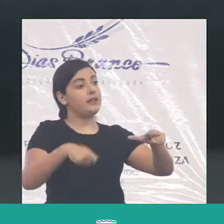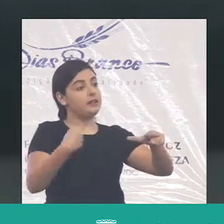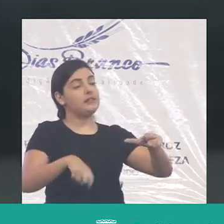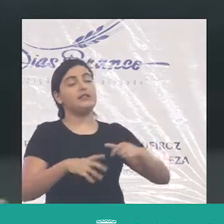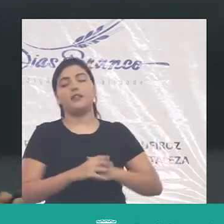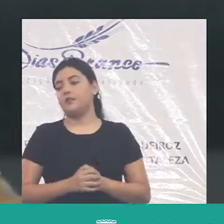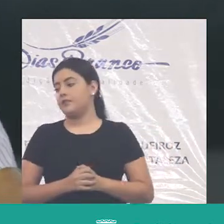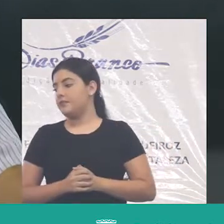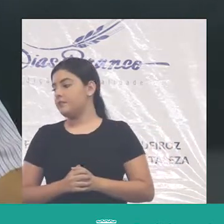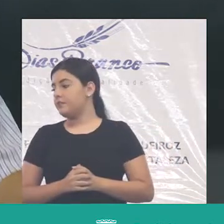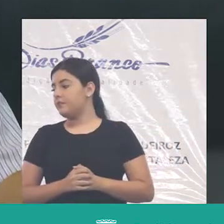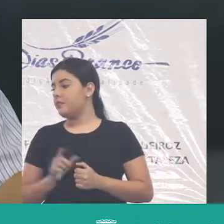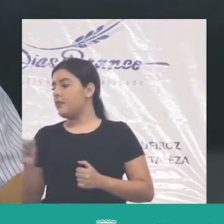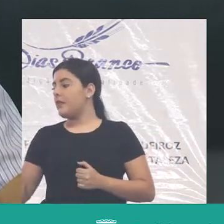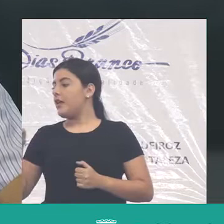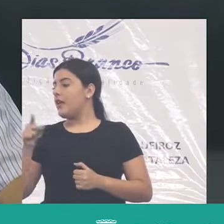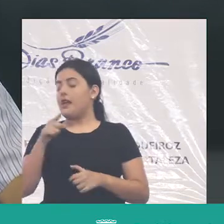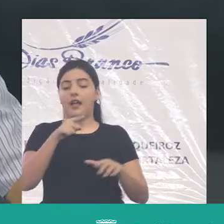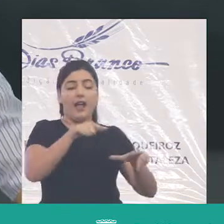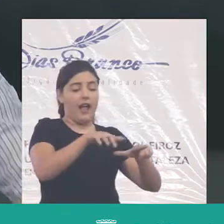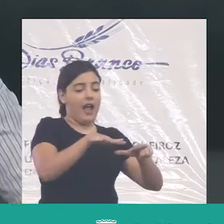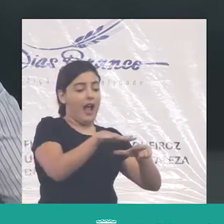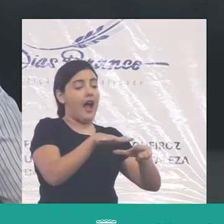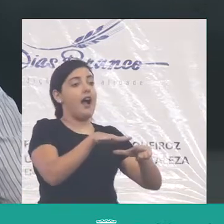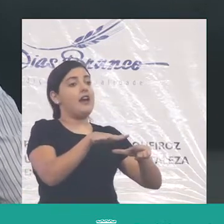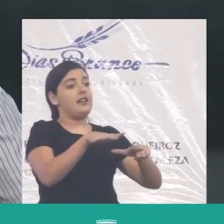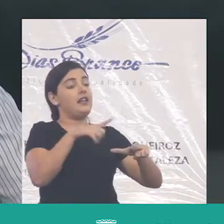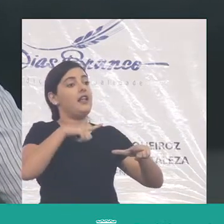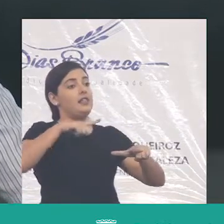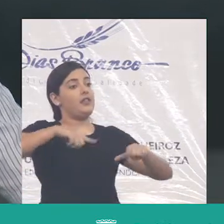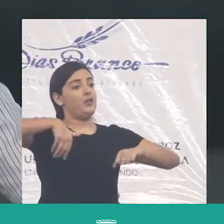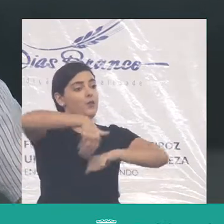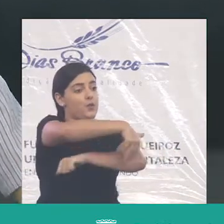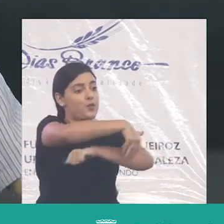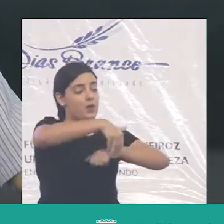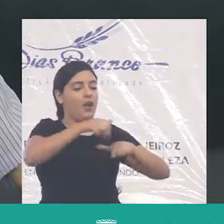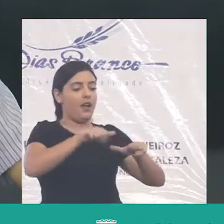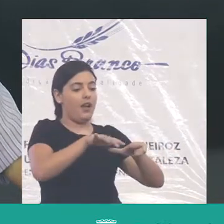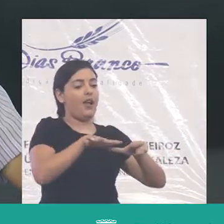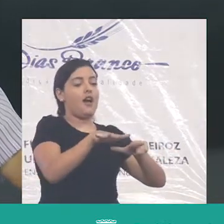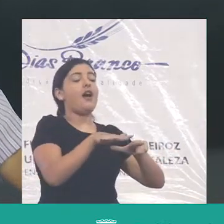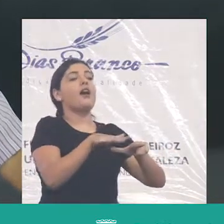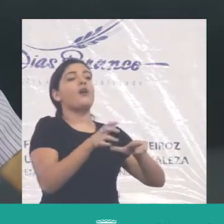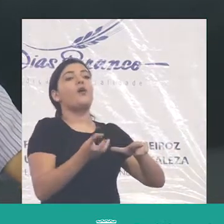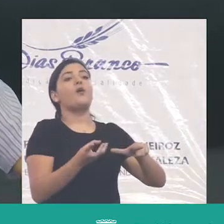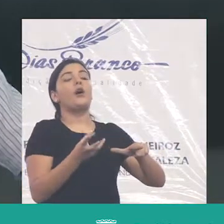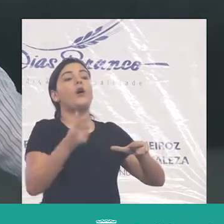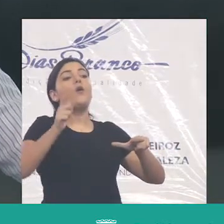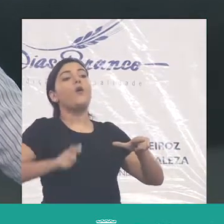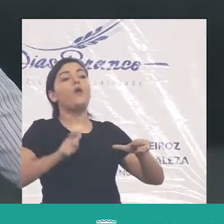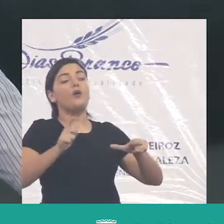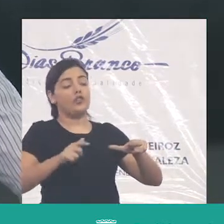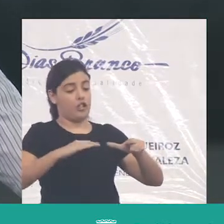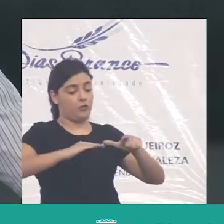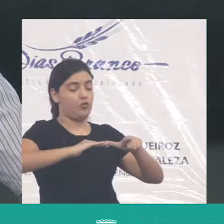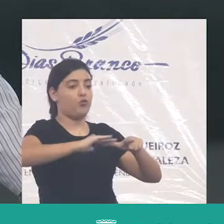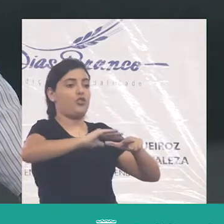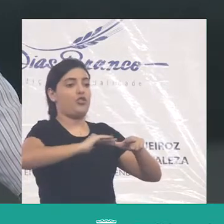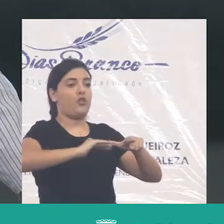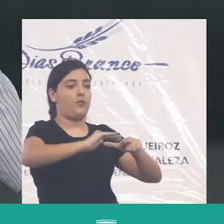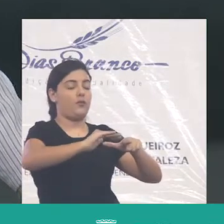Nessa questão, ele quer a área que ocupa na avenida, não é isso? A área da base que está onde? No